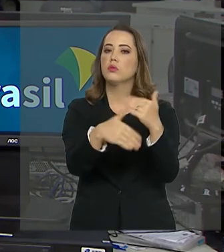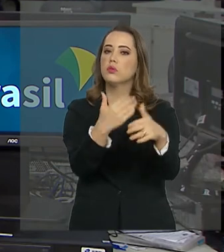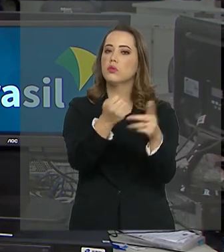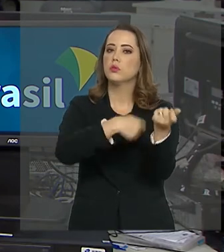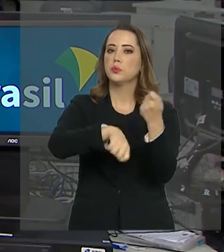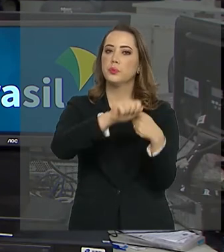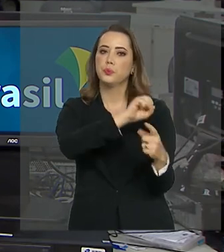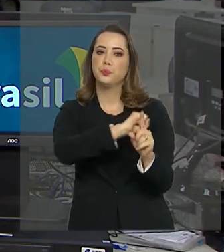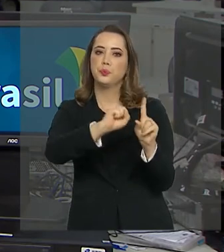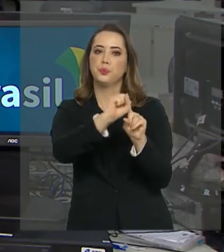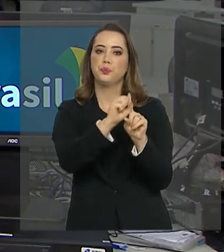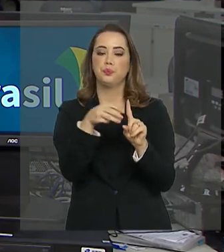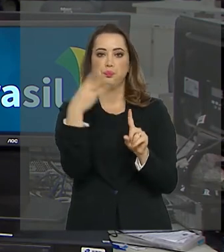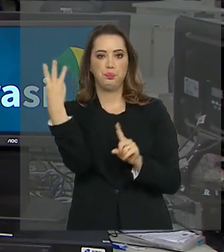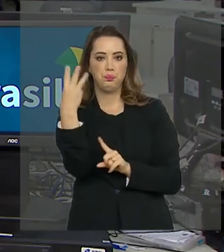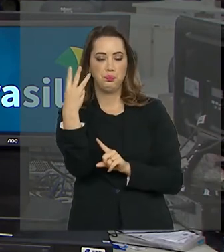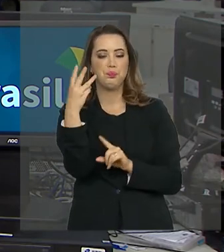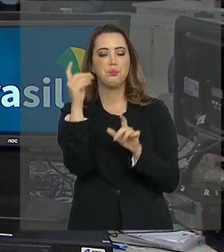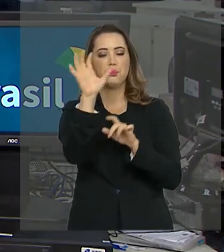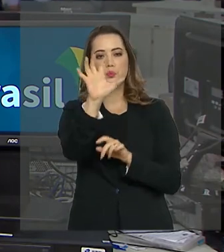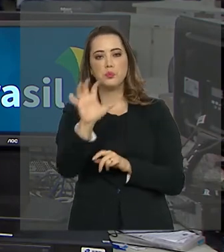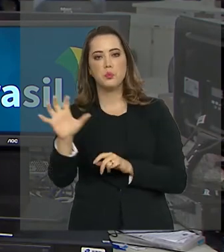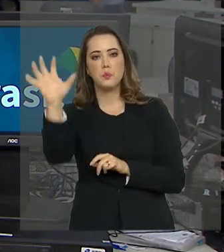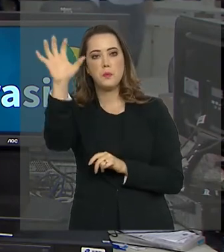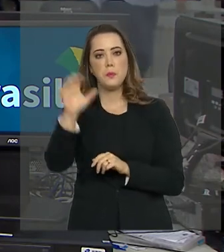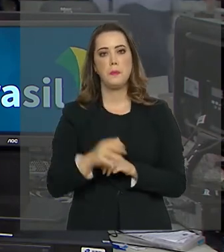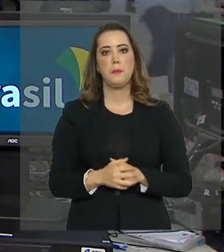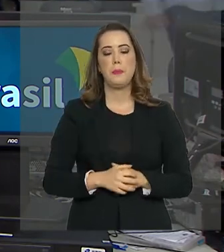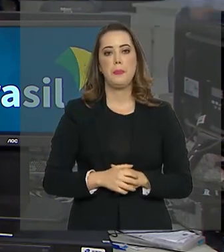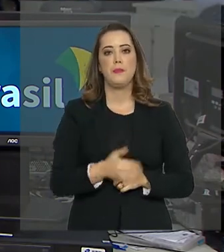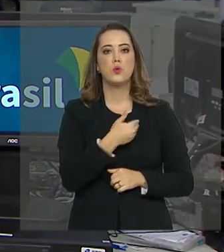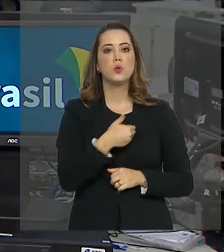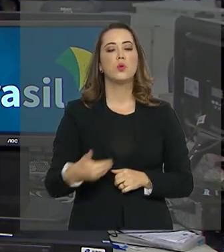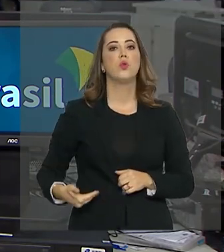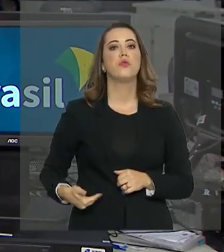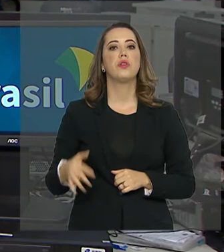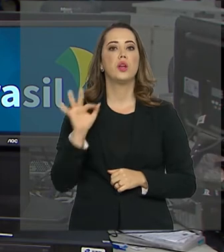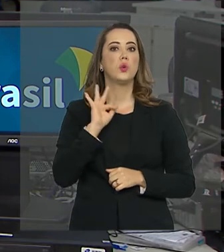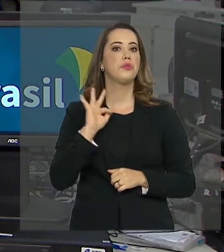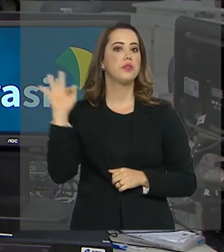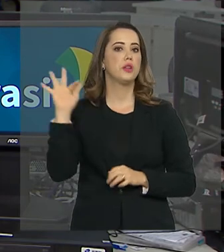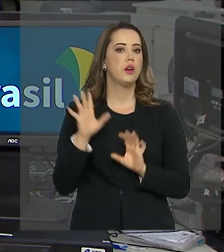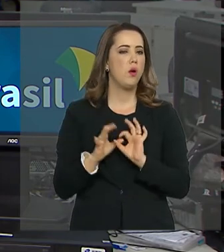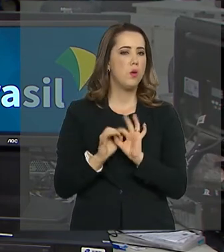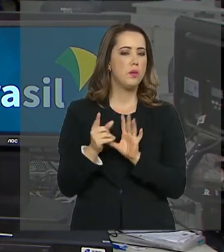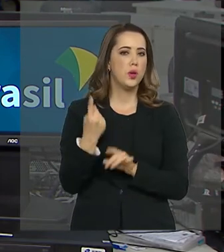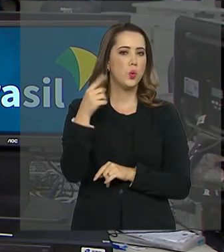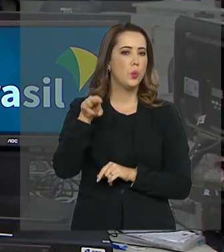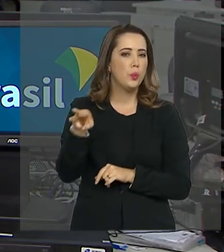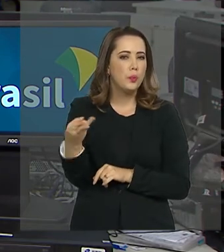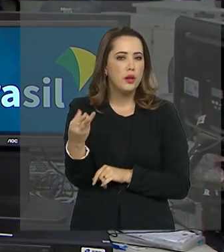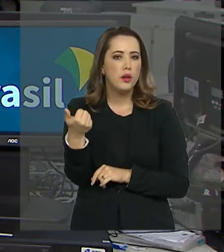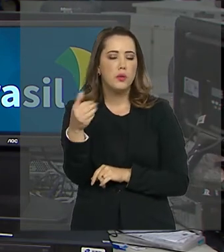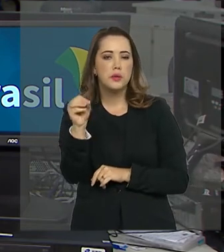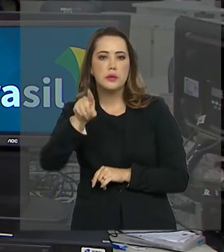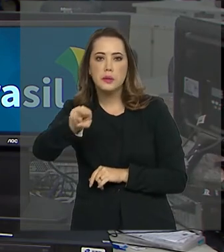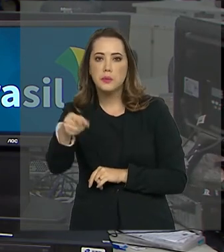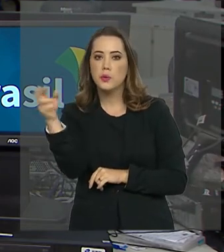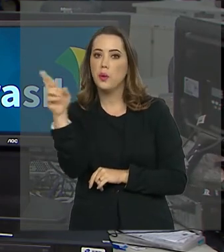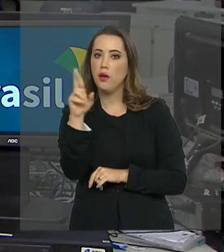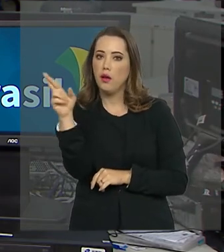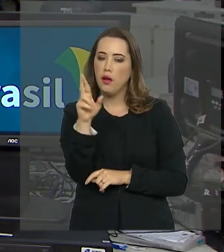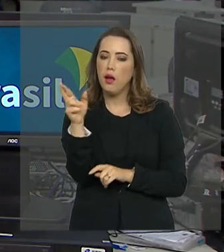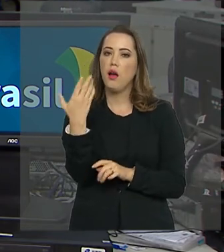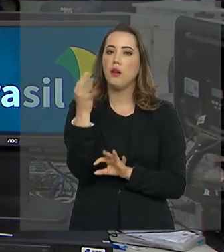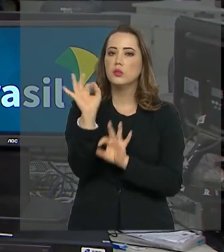crescimento econômico e social nas 3 regiões. O governo federal liberou R$ 1.100.000 para ações de